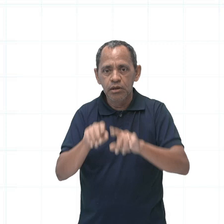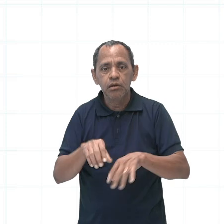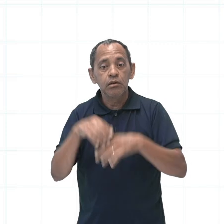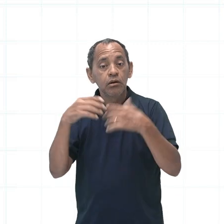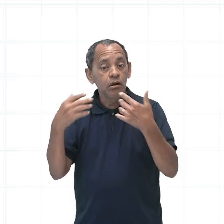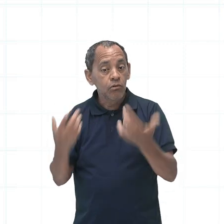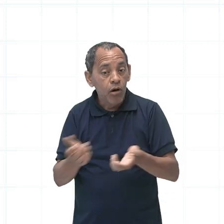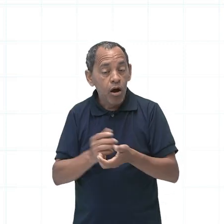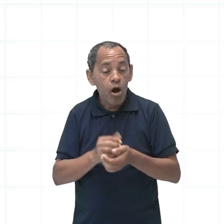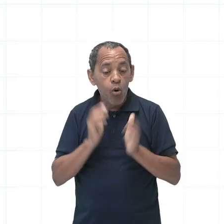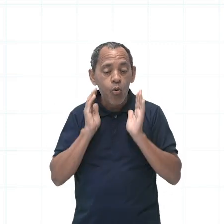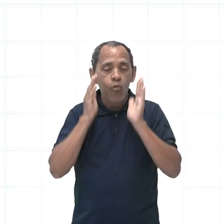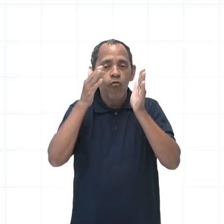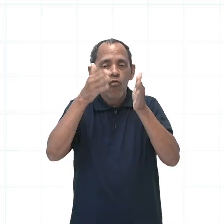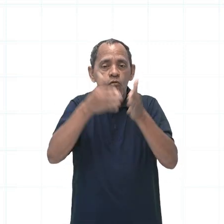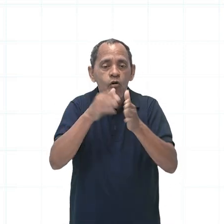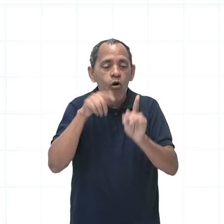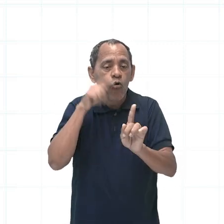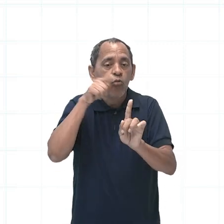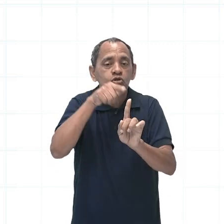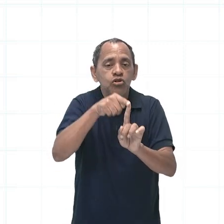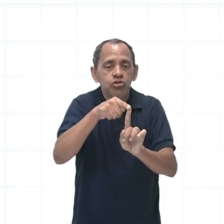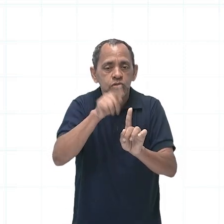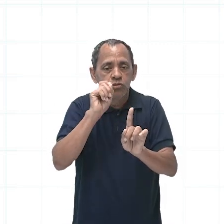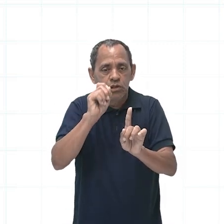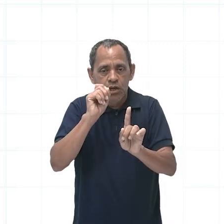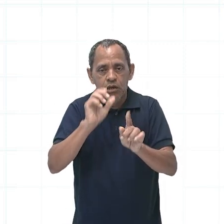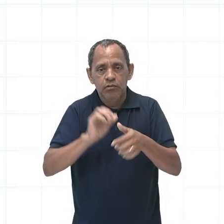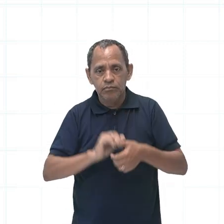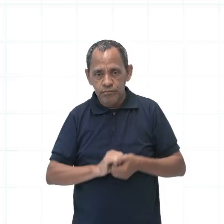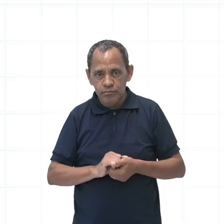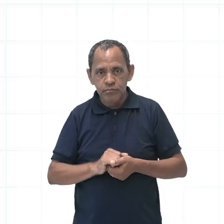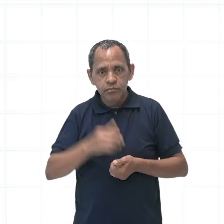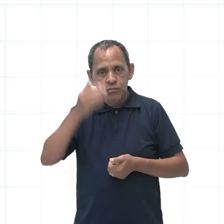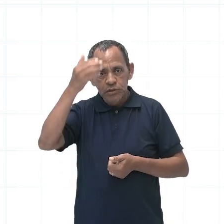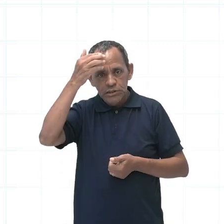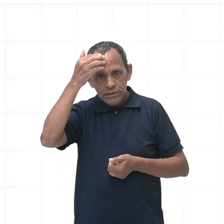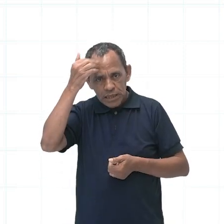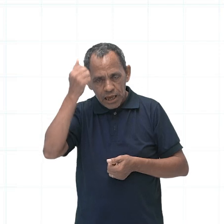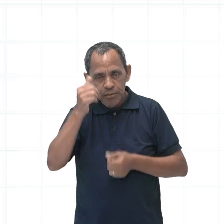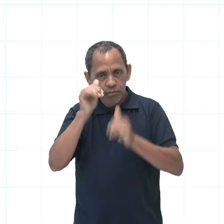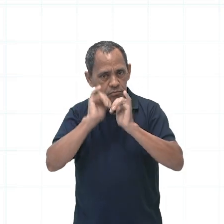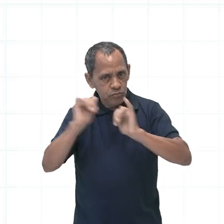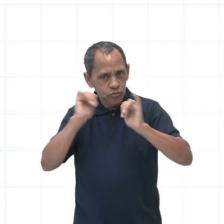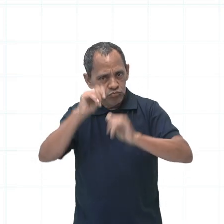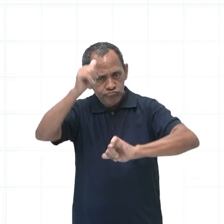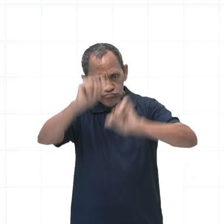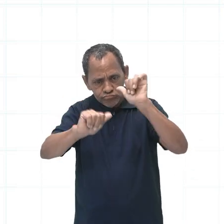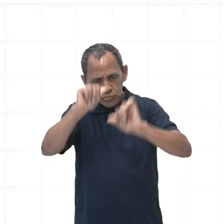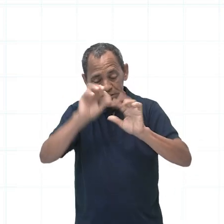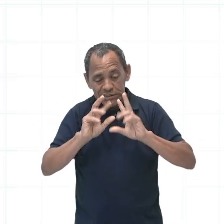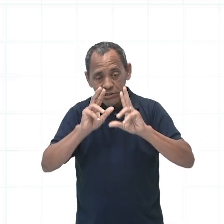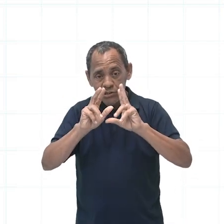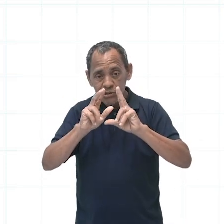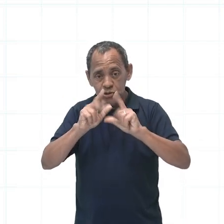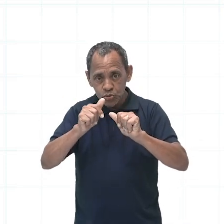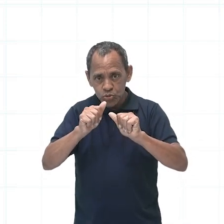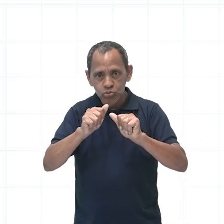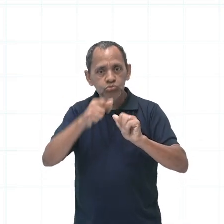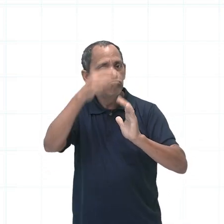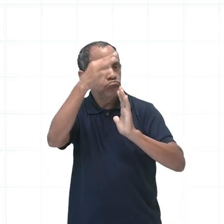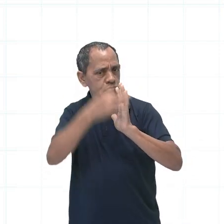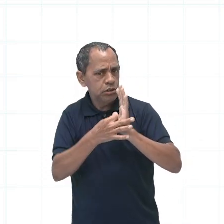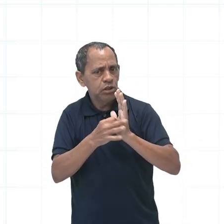o público-alvo? Qual é o nosso público-alvo? Então, saiba que essa propaganda que nós analisamos, todas elas com os textos que